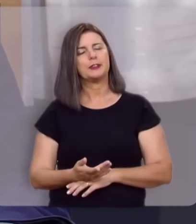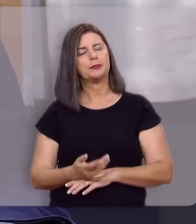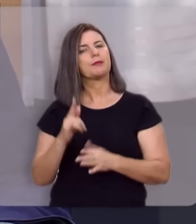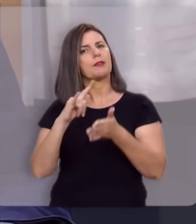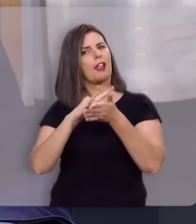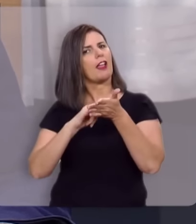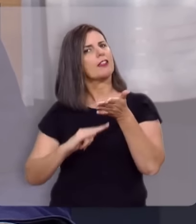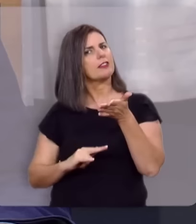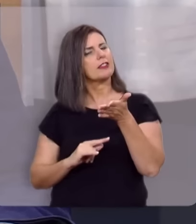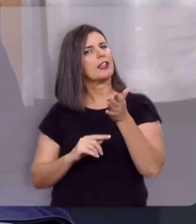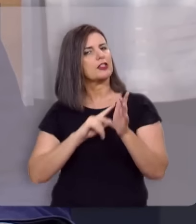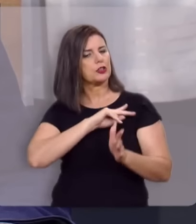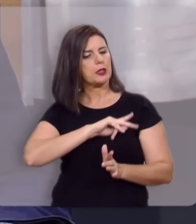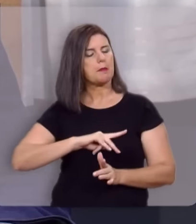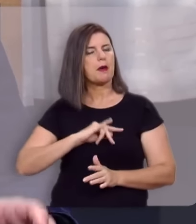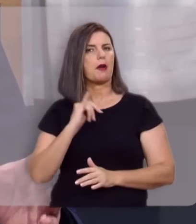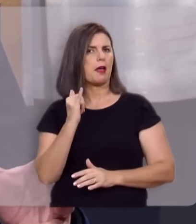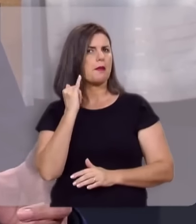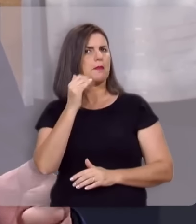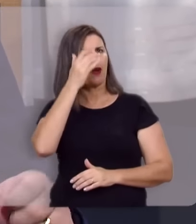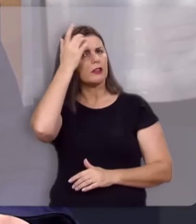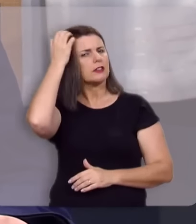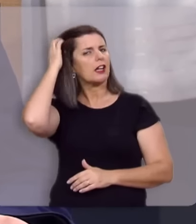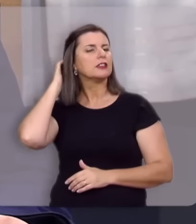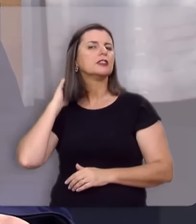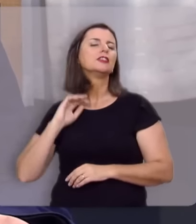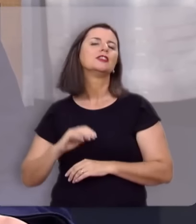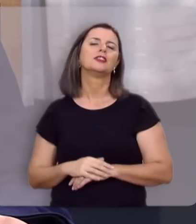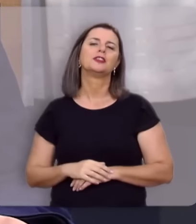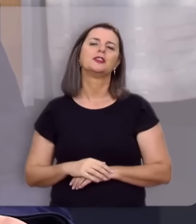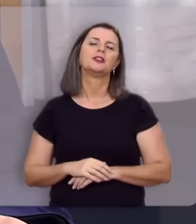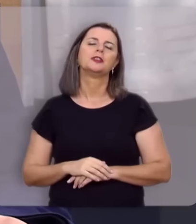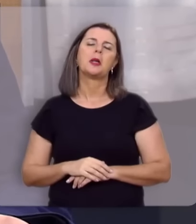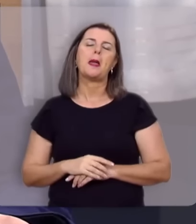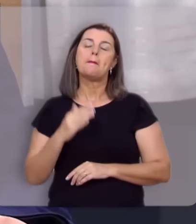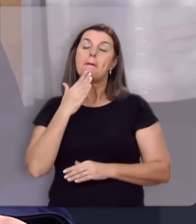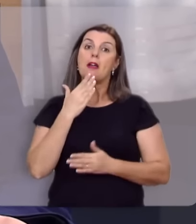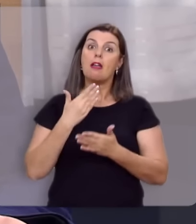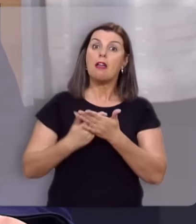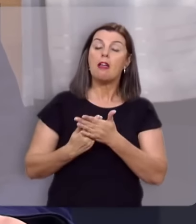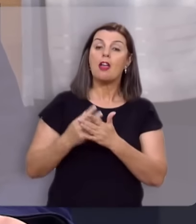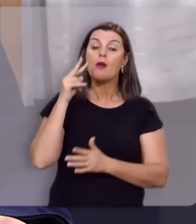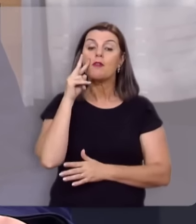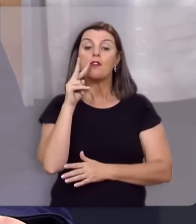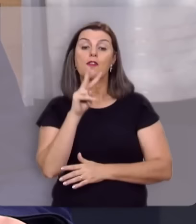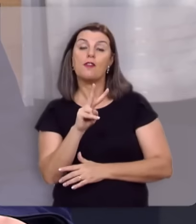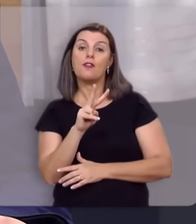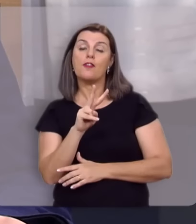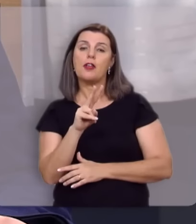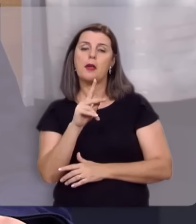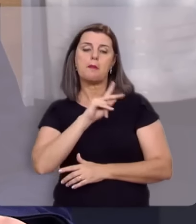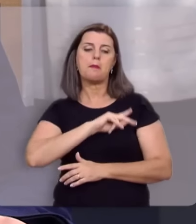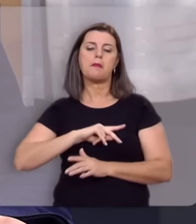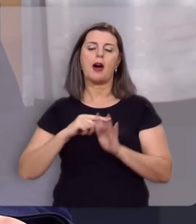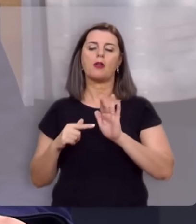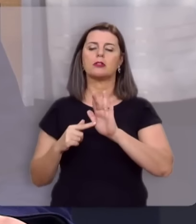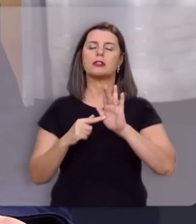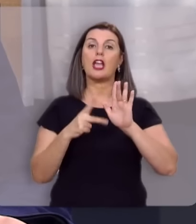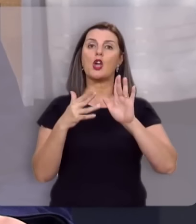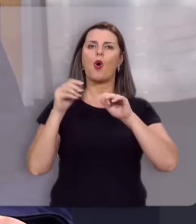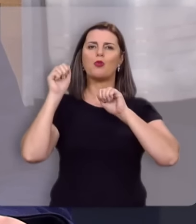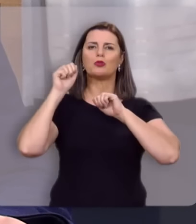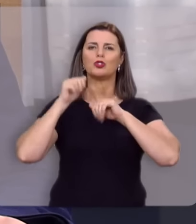Esse texto de Paulo é muito impactante, o reverendo Hernandes vai abordá-lo. Mas é impressionante você ver Paulo se apresentando como